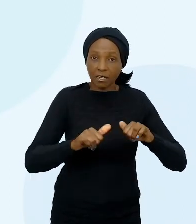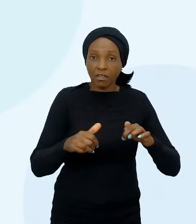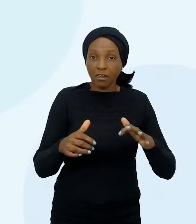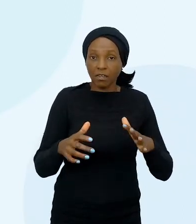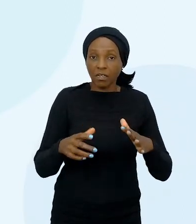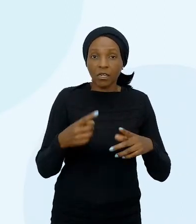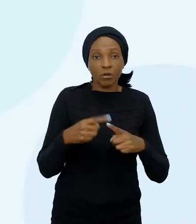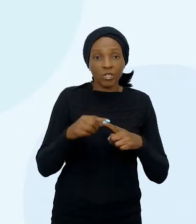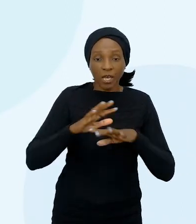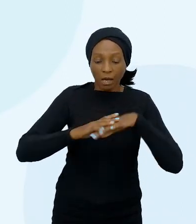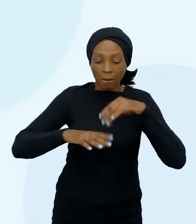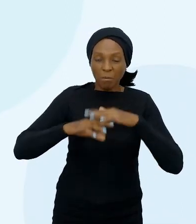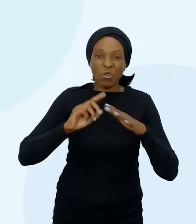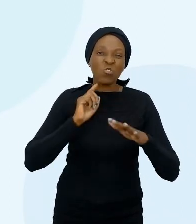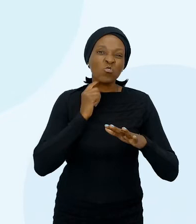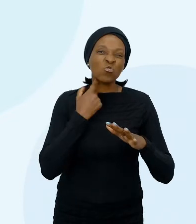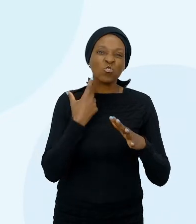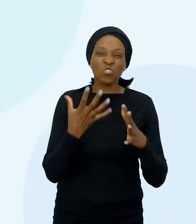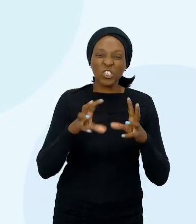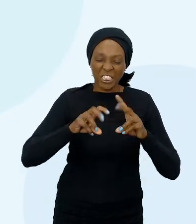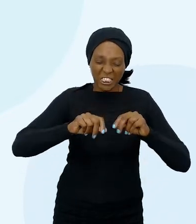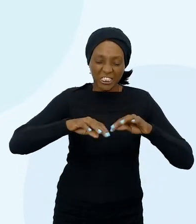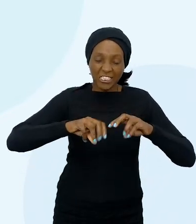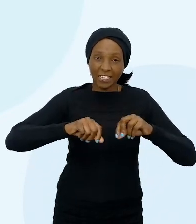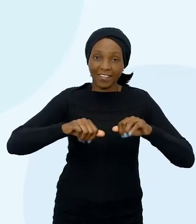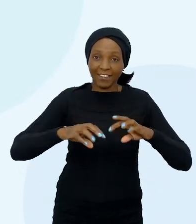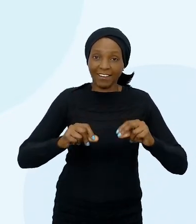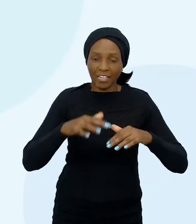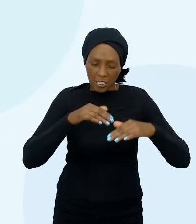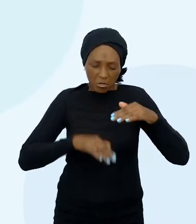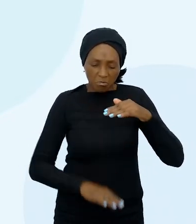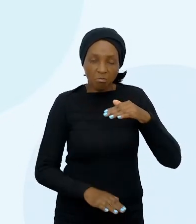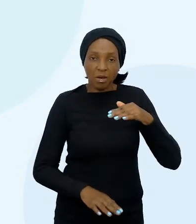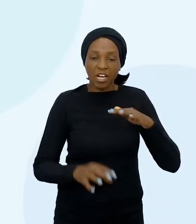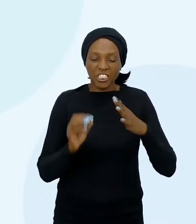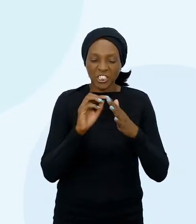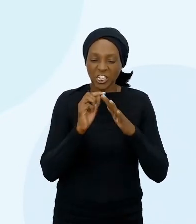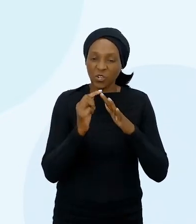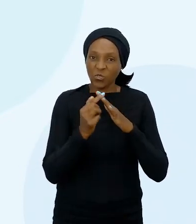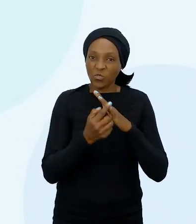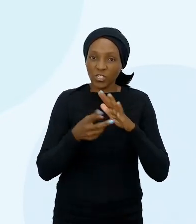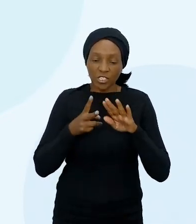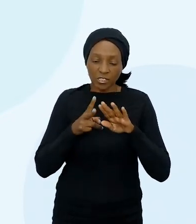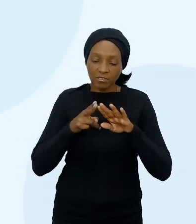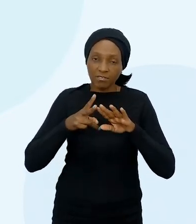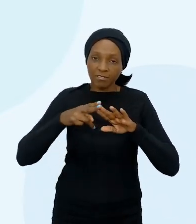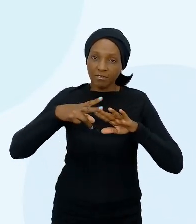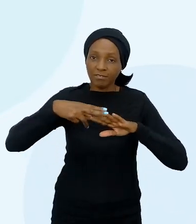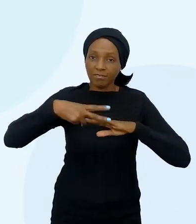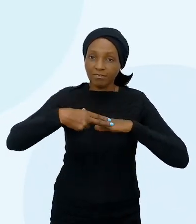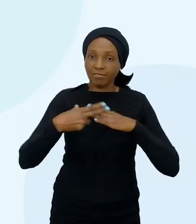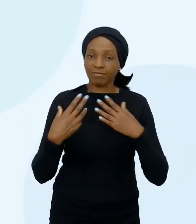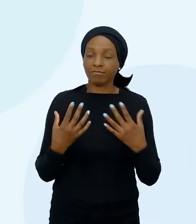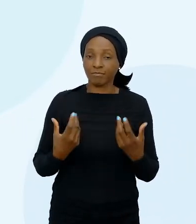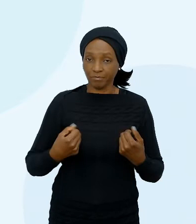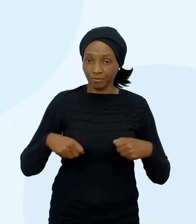Vai sujar a mão, a unha vai ficar cheia de terra embaixo. Mantenha as unhas cortadinhas,